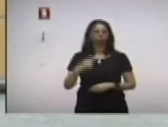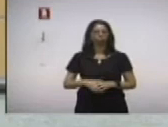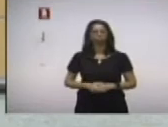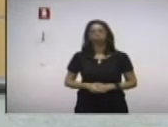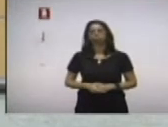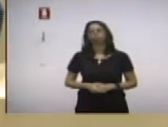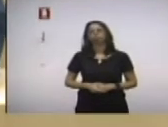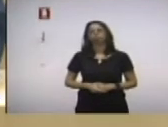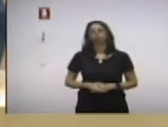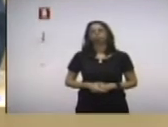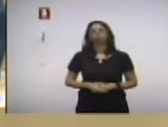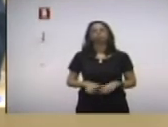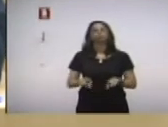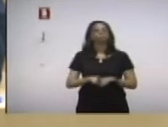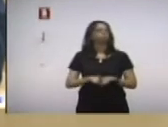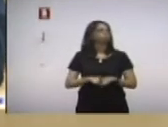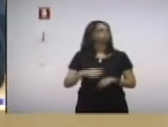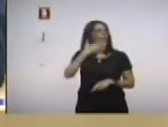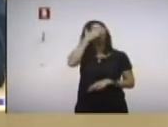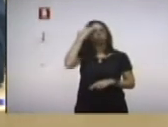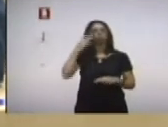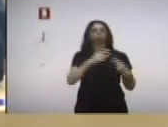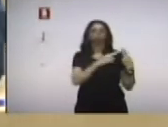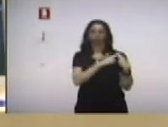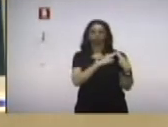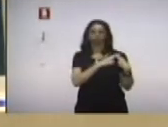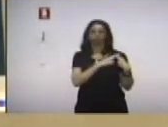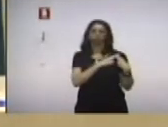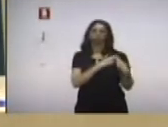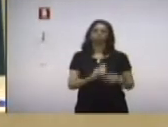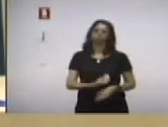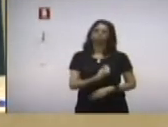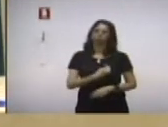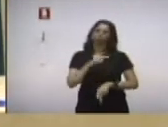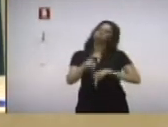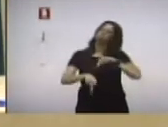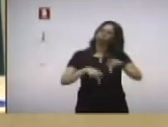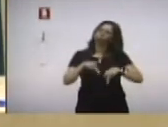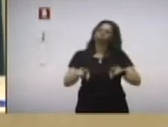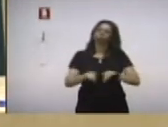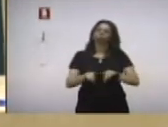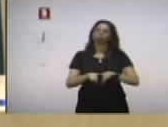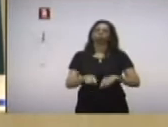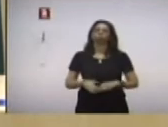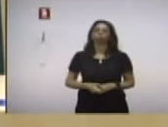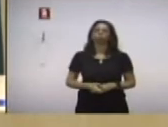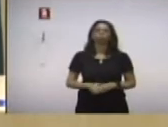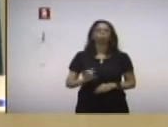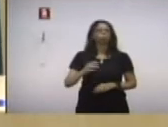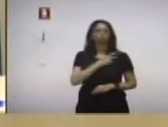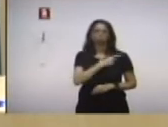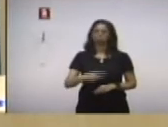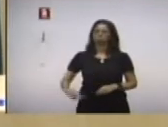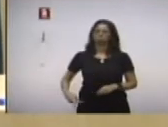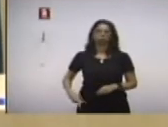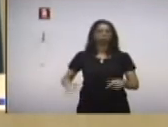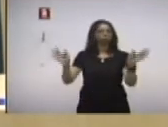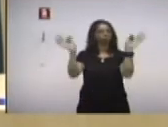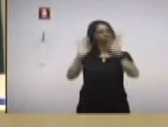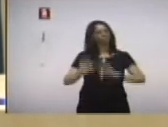Boa noite as autoridades presentes Boa noite a pouco presente eu queria apenas aqui Presidente deixar um